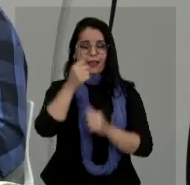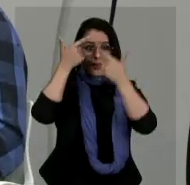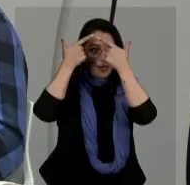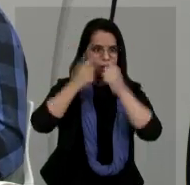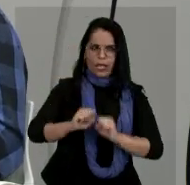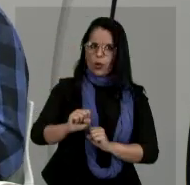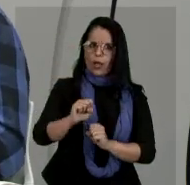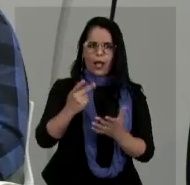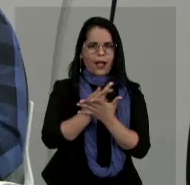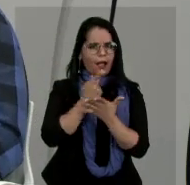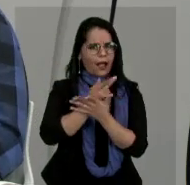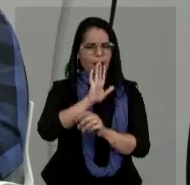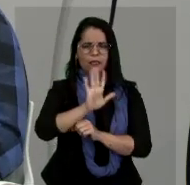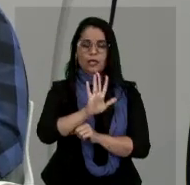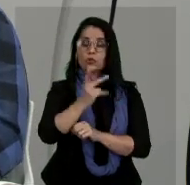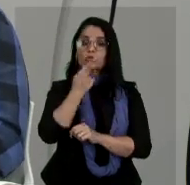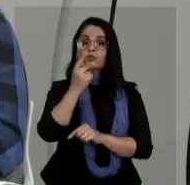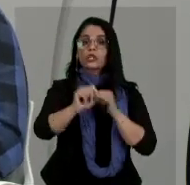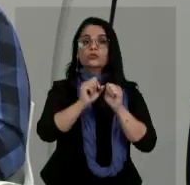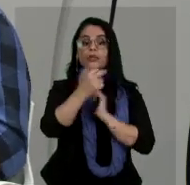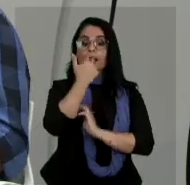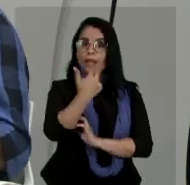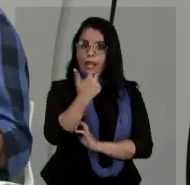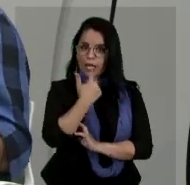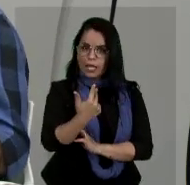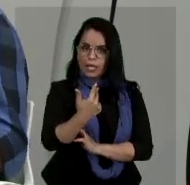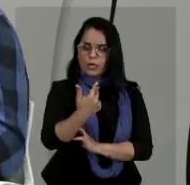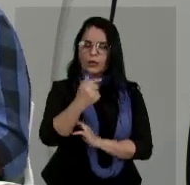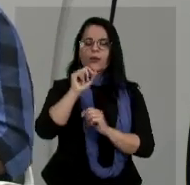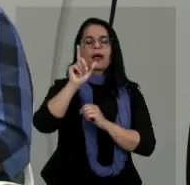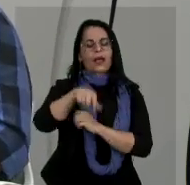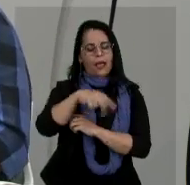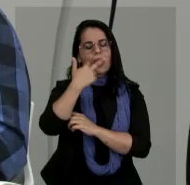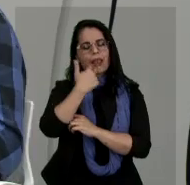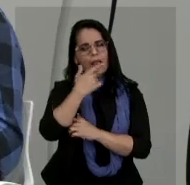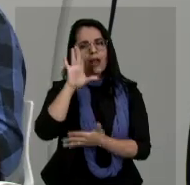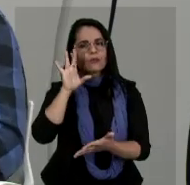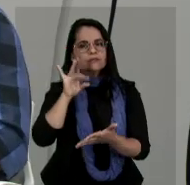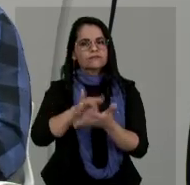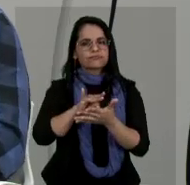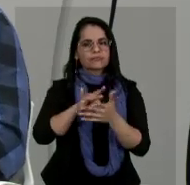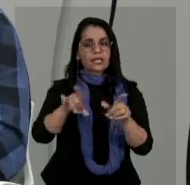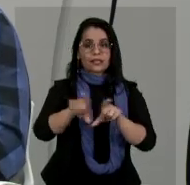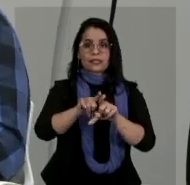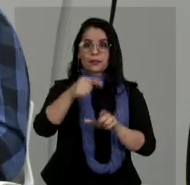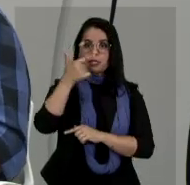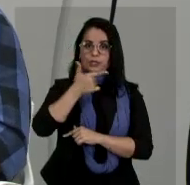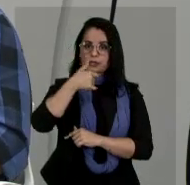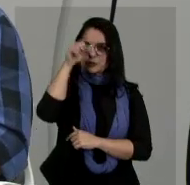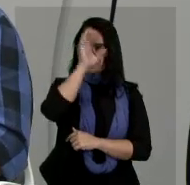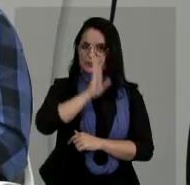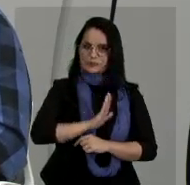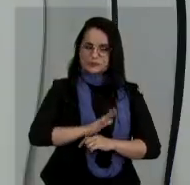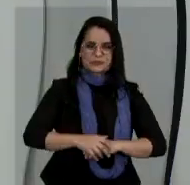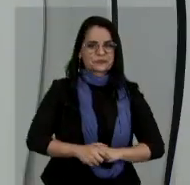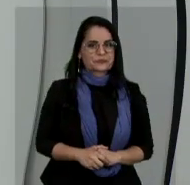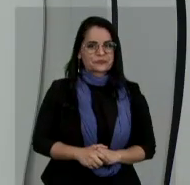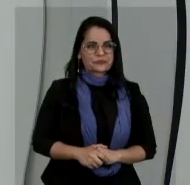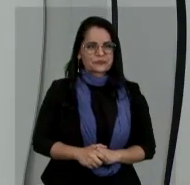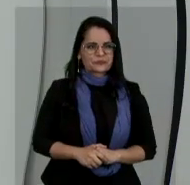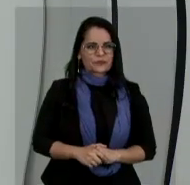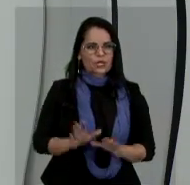linguagem quando nós falamos de língua brasileira de sinais. A Libras é uma língua, inclusive a segunda língua do nosso país.